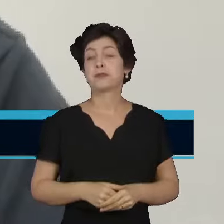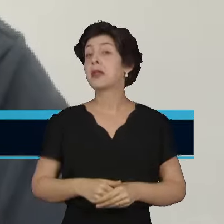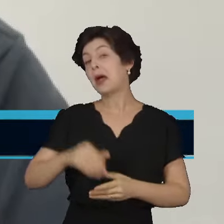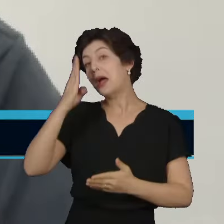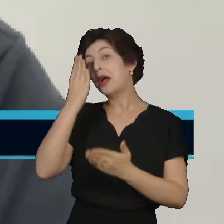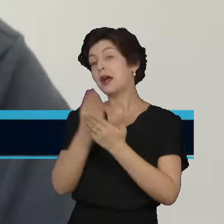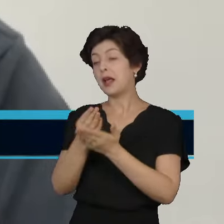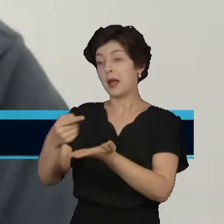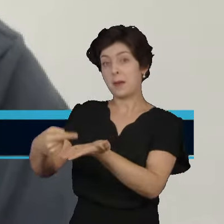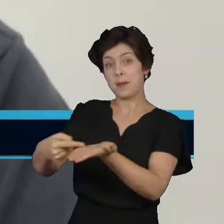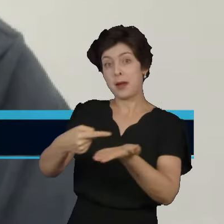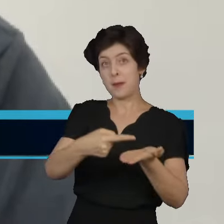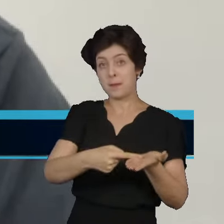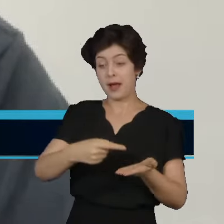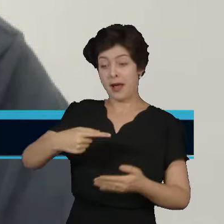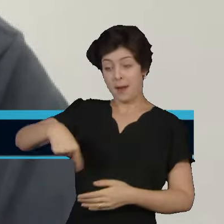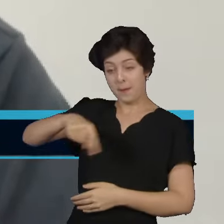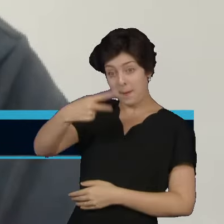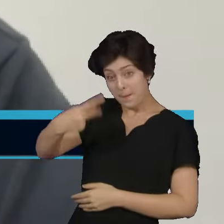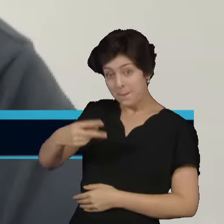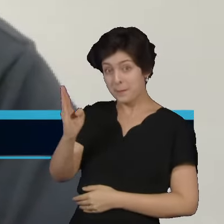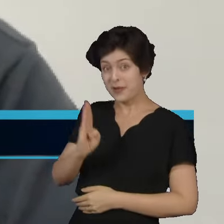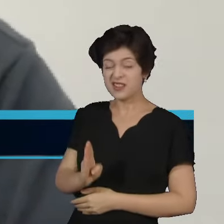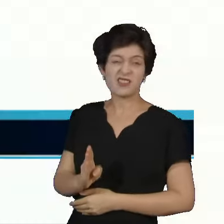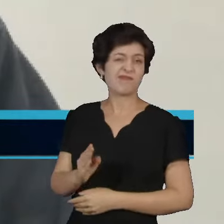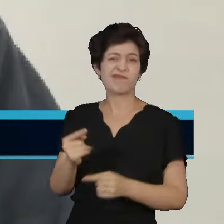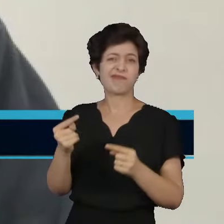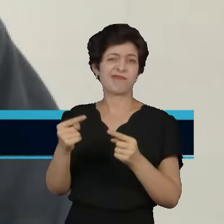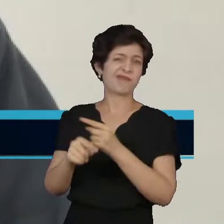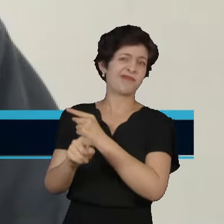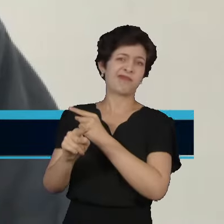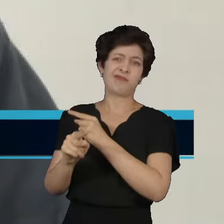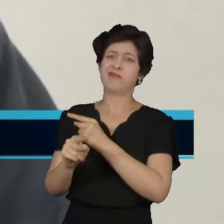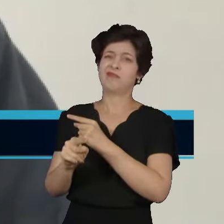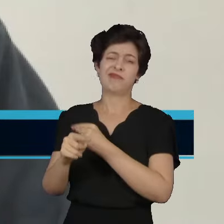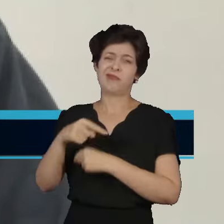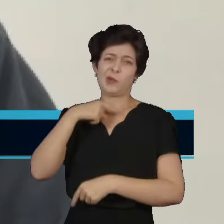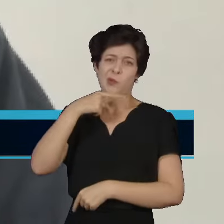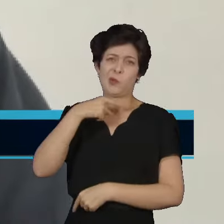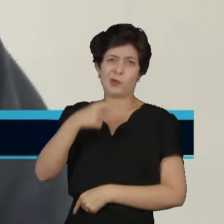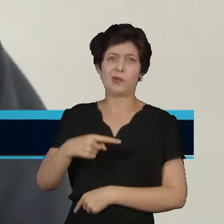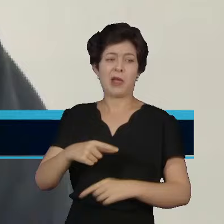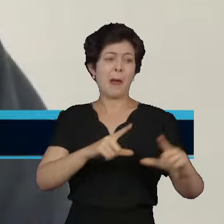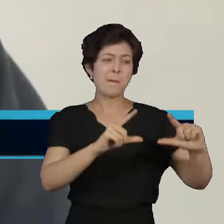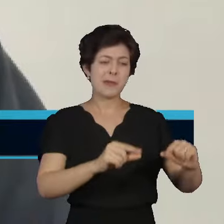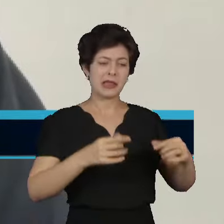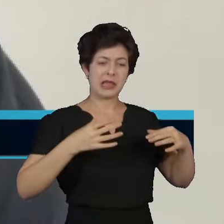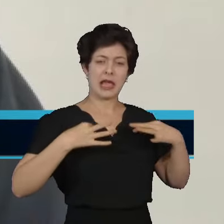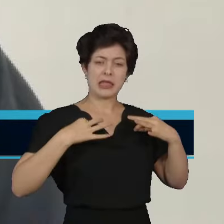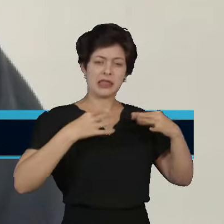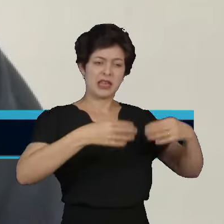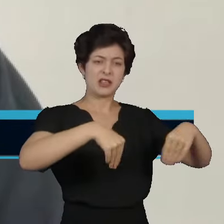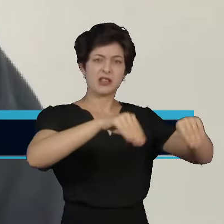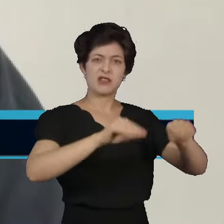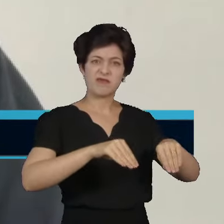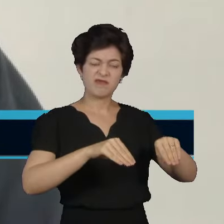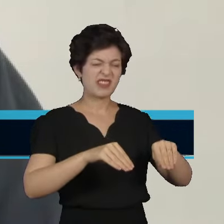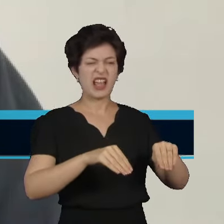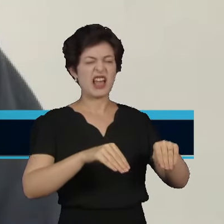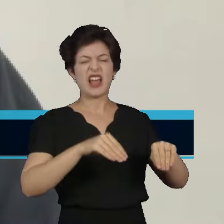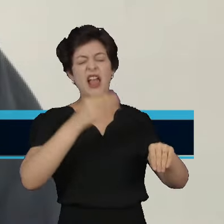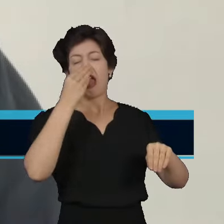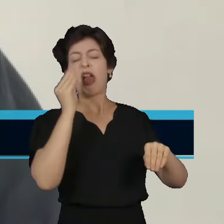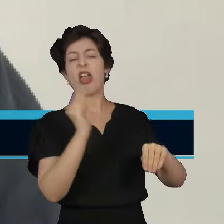que esse acordo para a nossa indústria não faz o menor sentido. nós reduziríamos a indústria têxtil a uma fração do que é